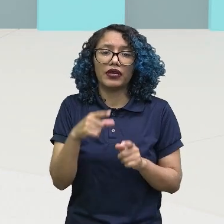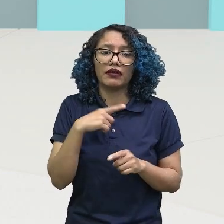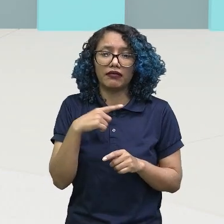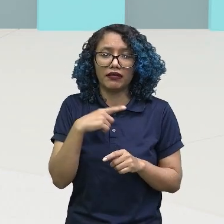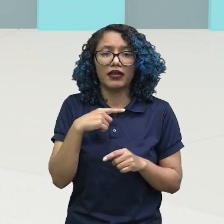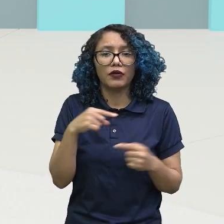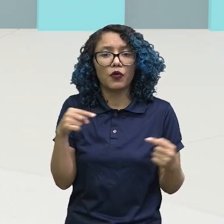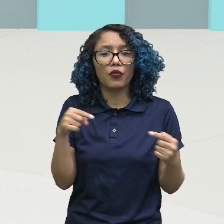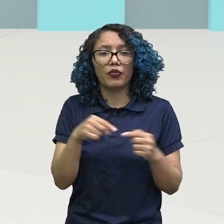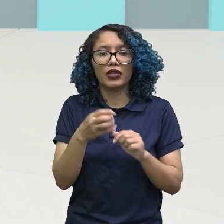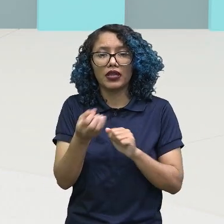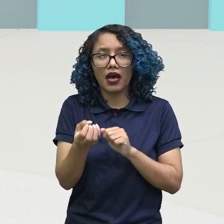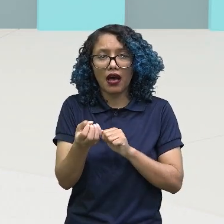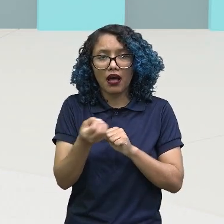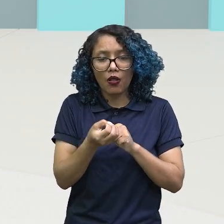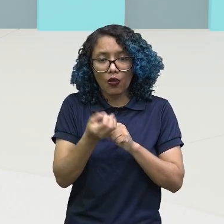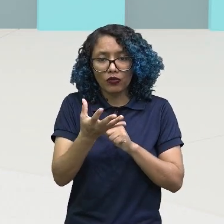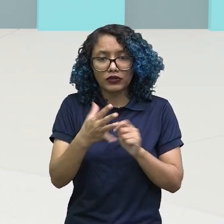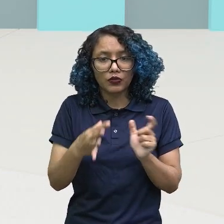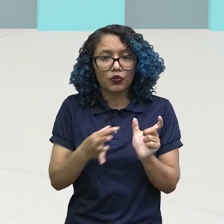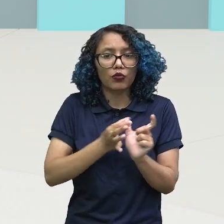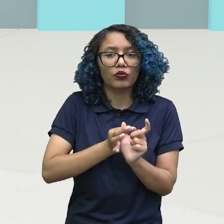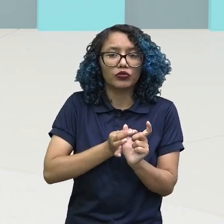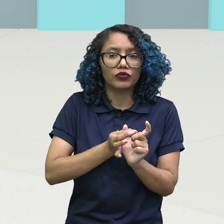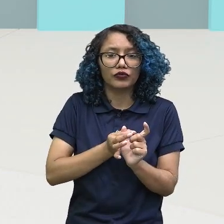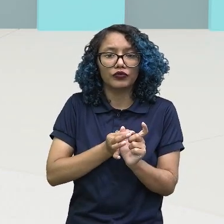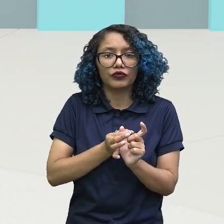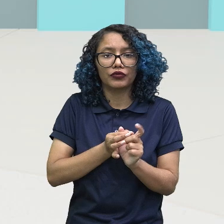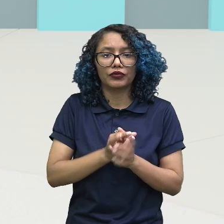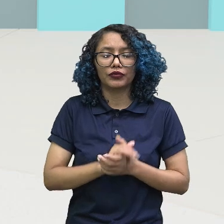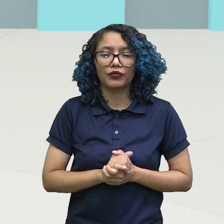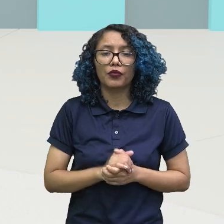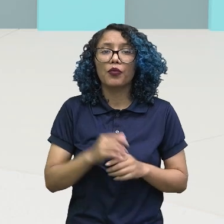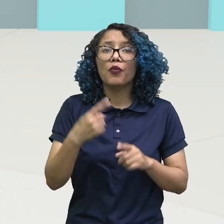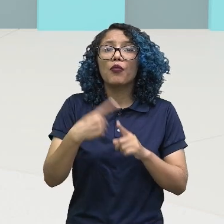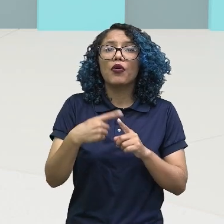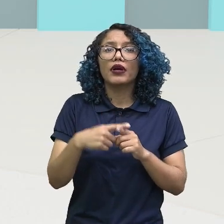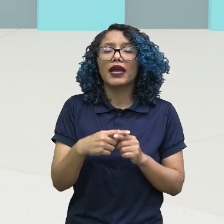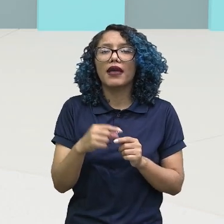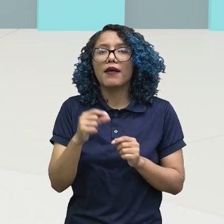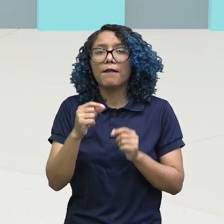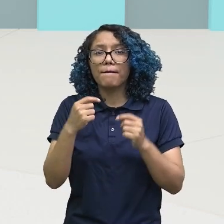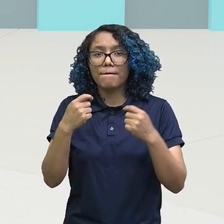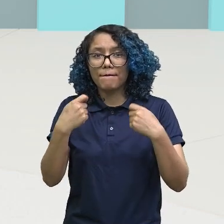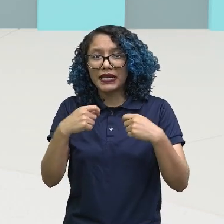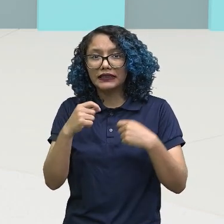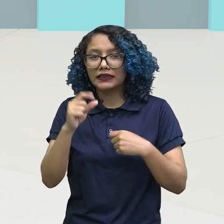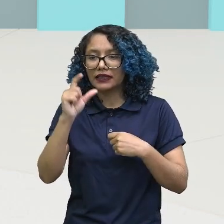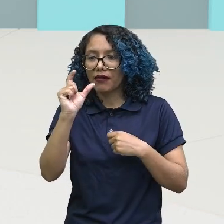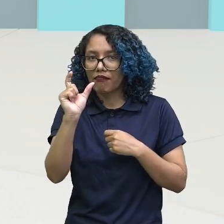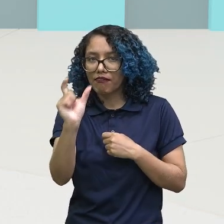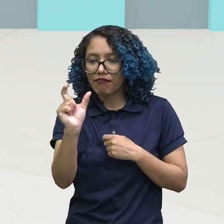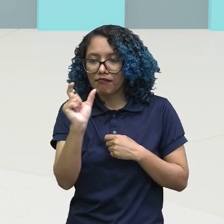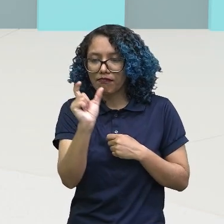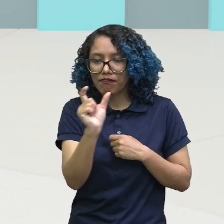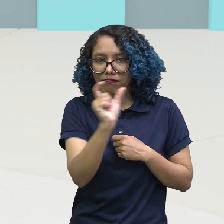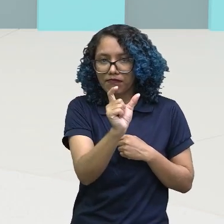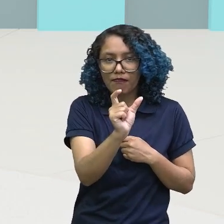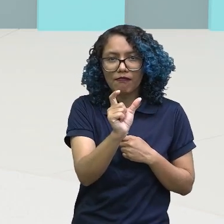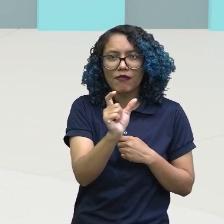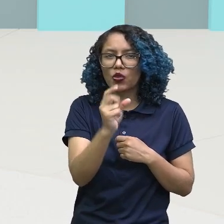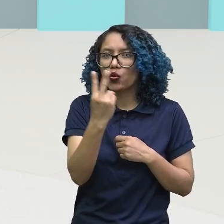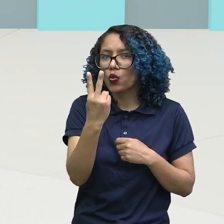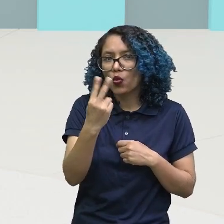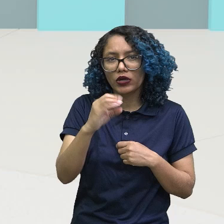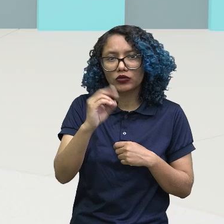locuções conjuntivas. Por quê? Porque nós temos mais de uma palavra, observe, mais de uma conjunção. Nós temos uma vez